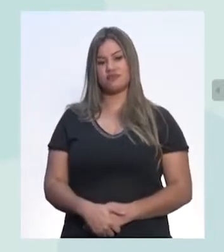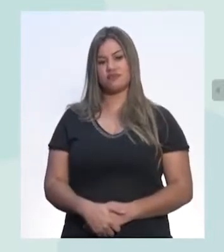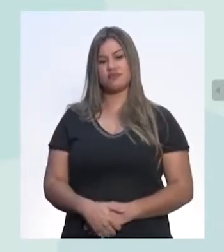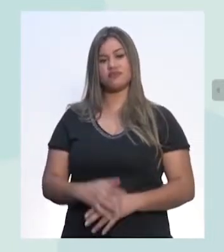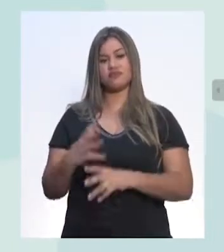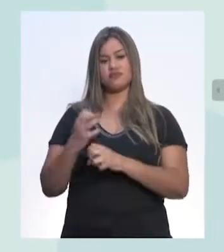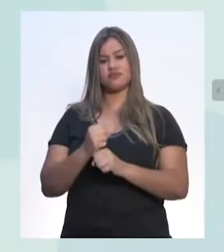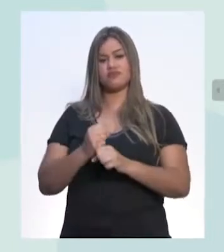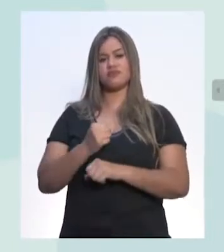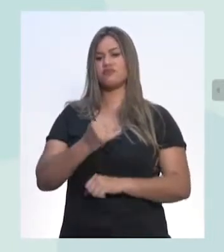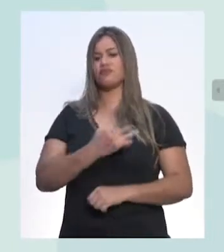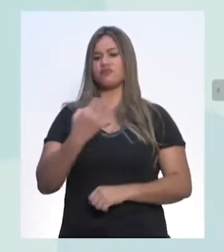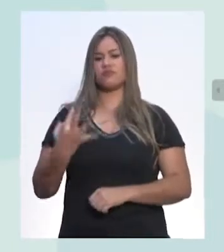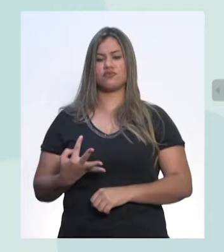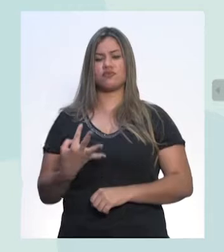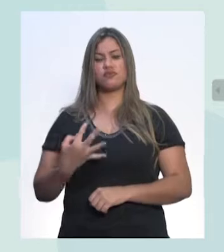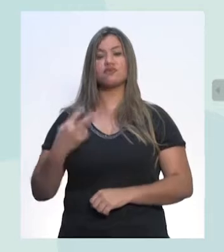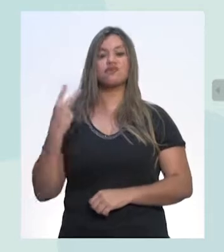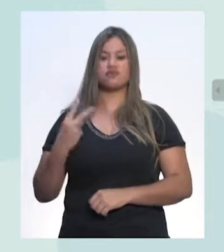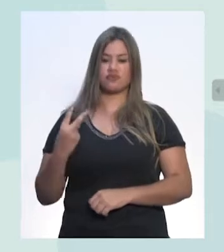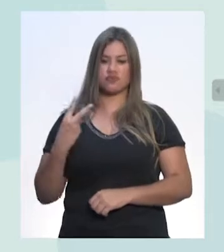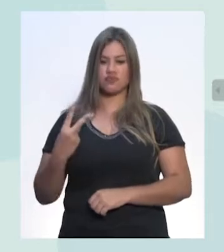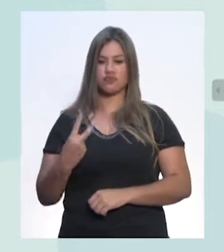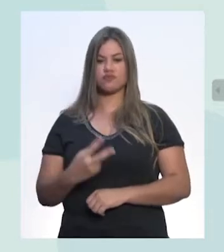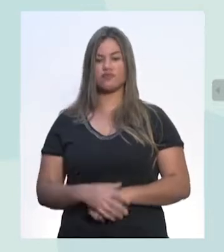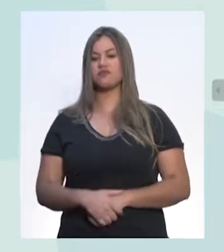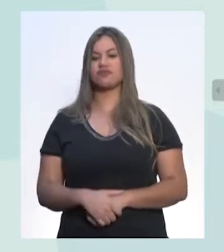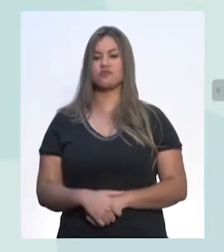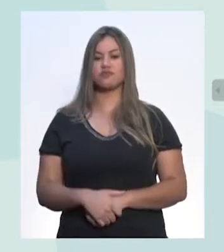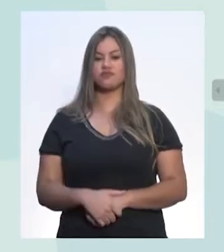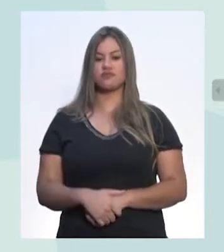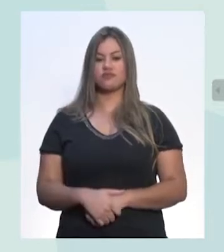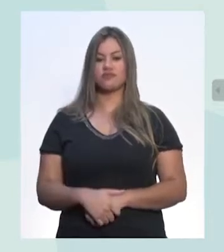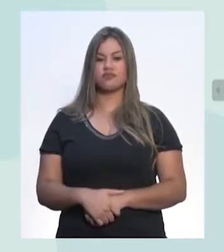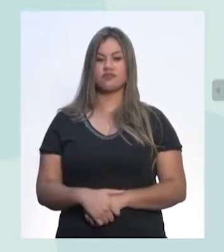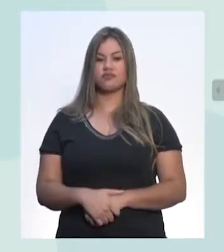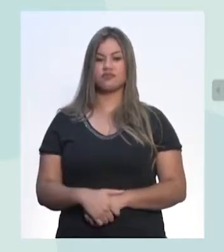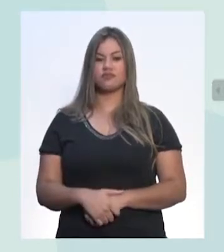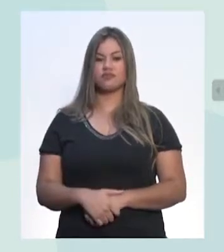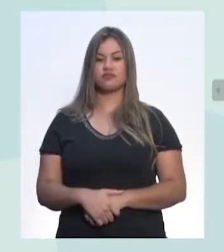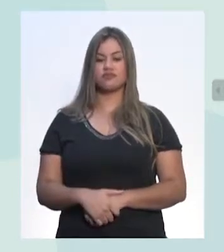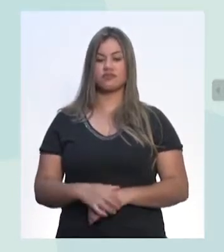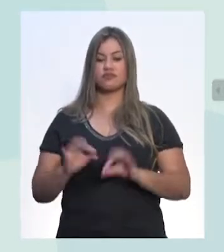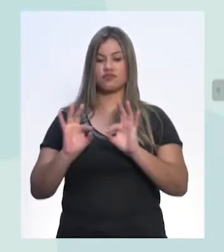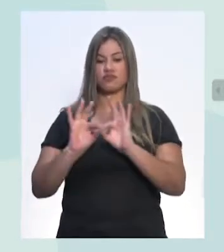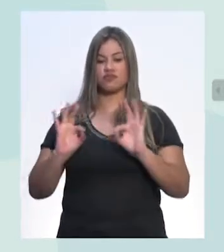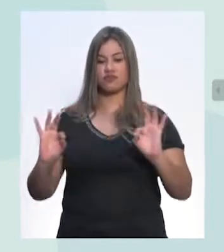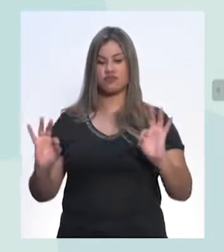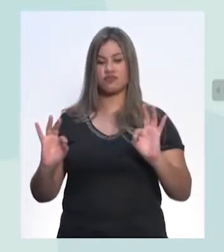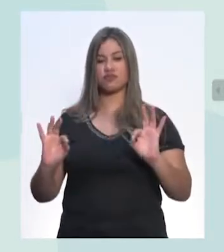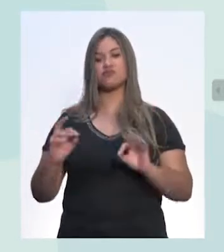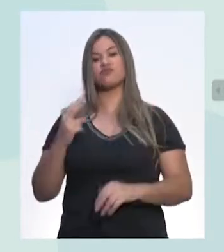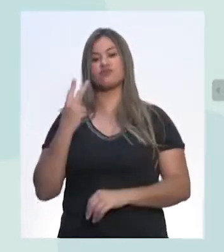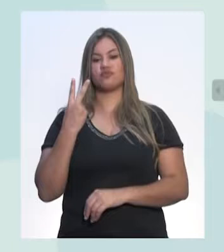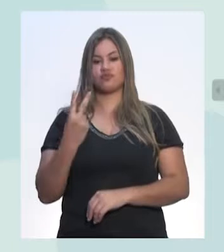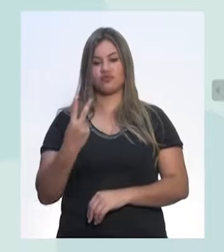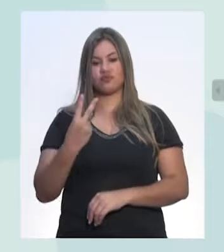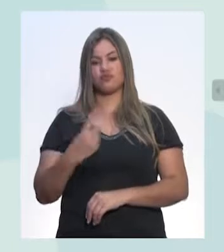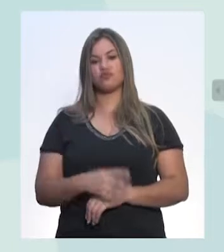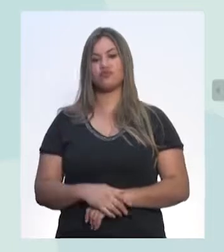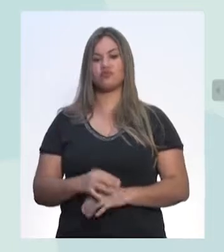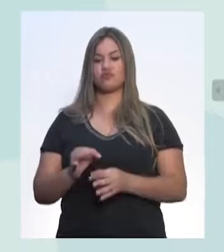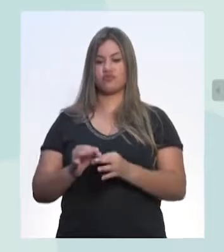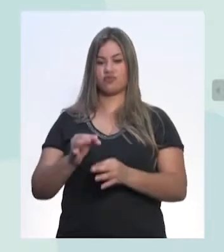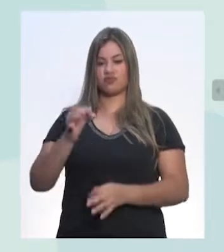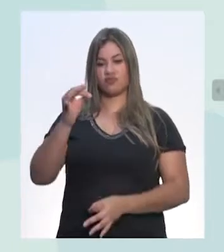largura? 2 vezes. Quantas vezes eu somei o comprimento? 2 vezes.